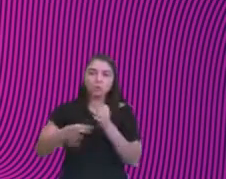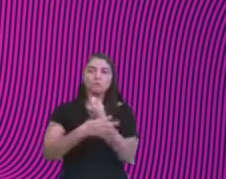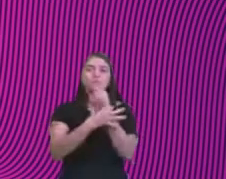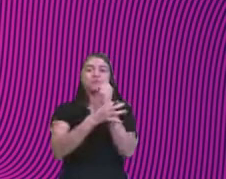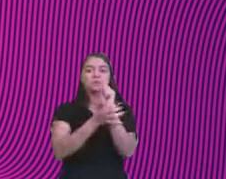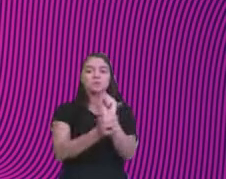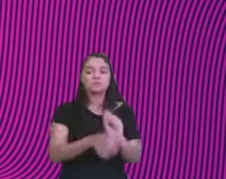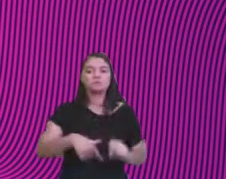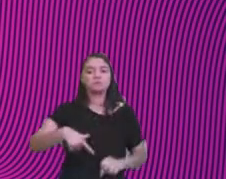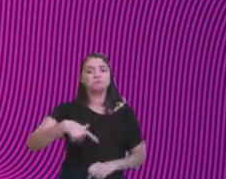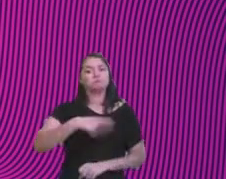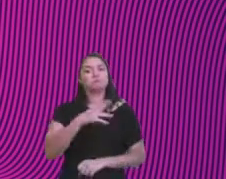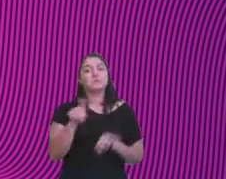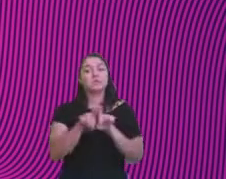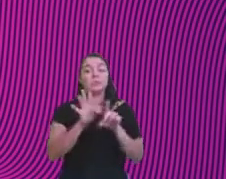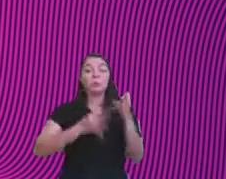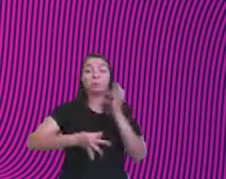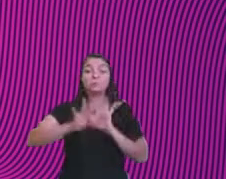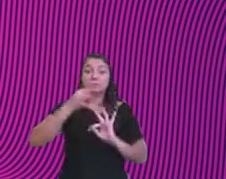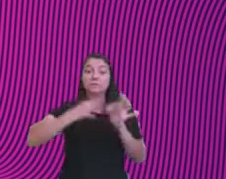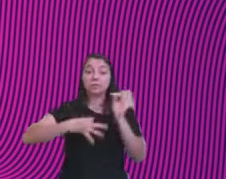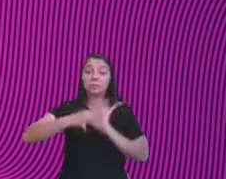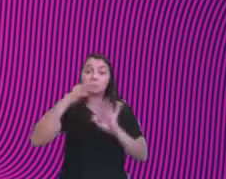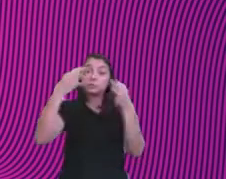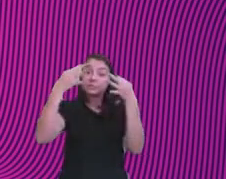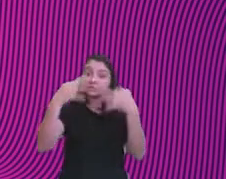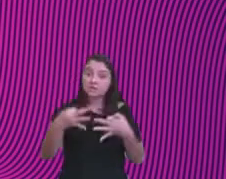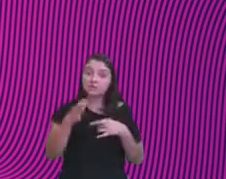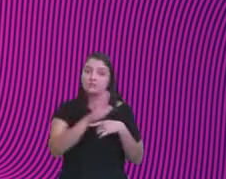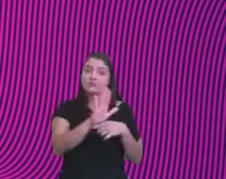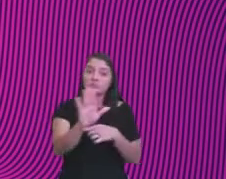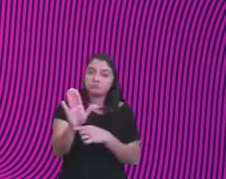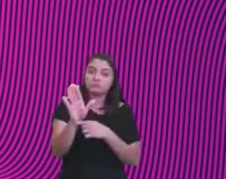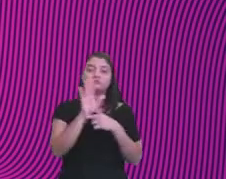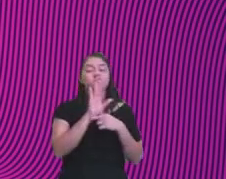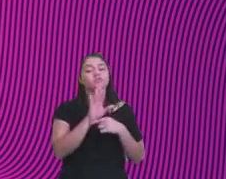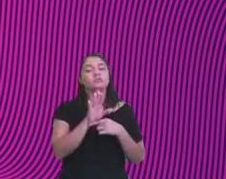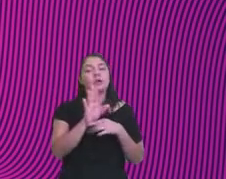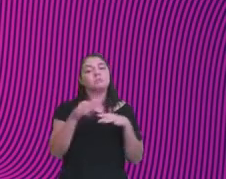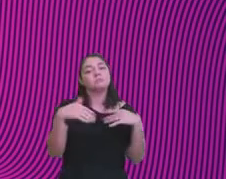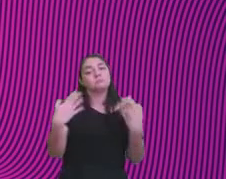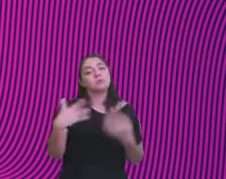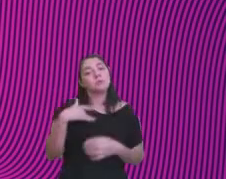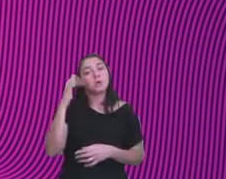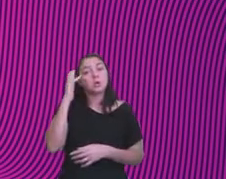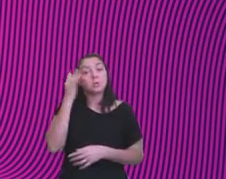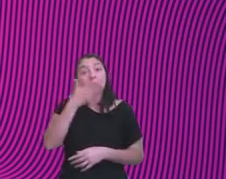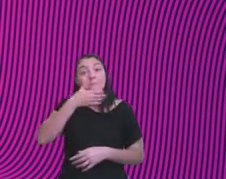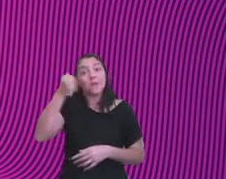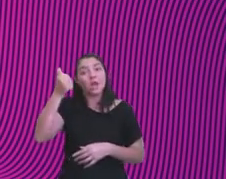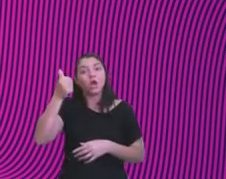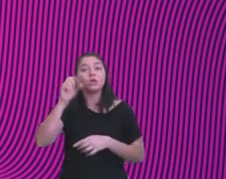seja um tratamento curativo, você vai ter muito maior do que se você apenas acompanhar.